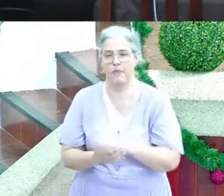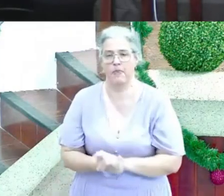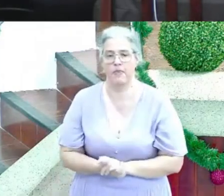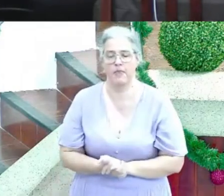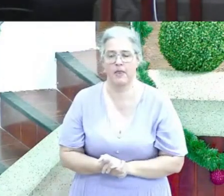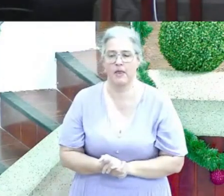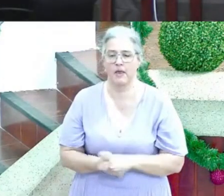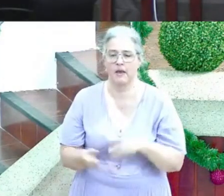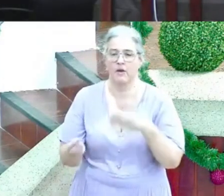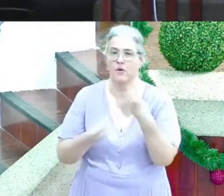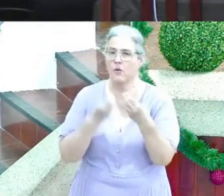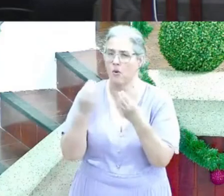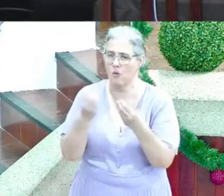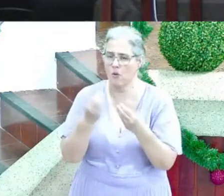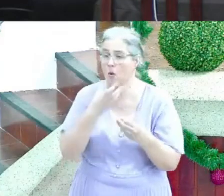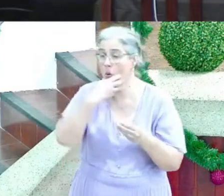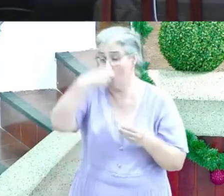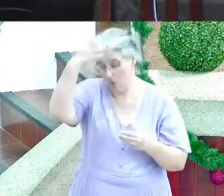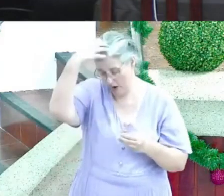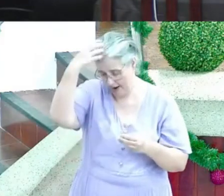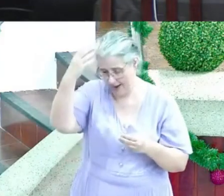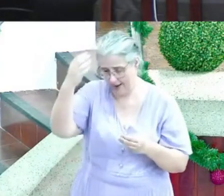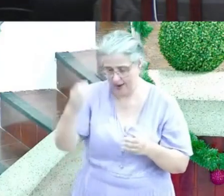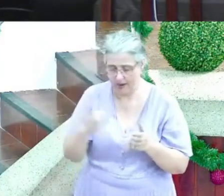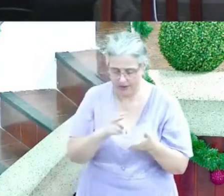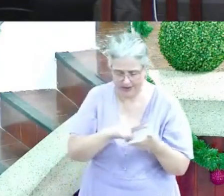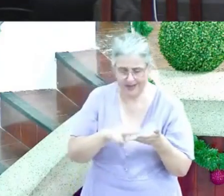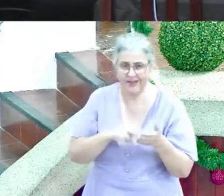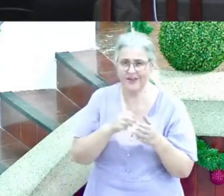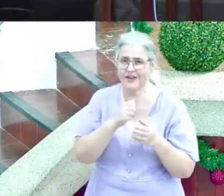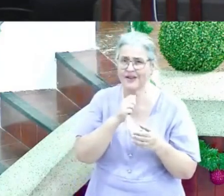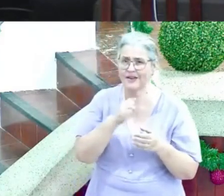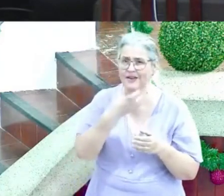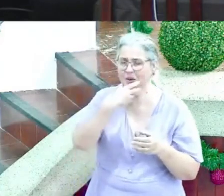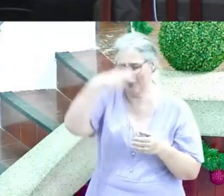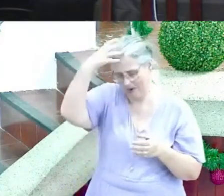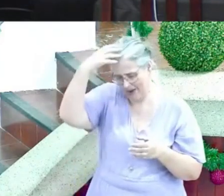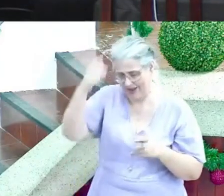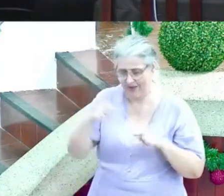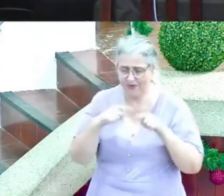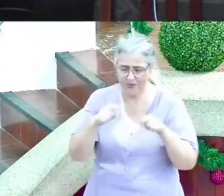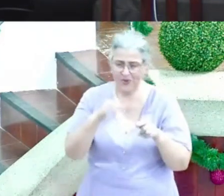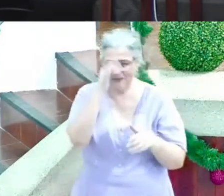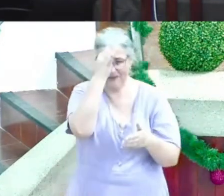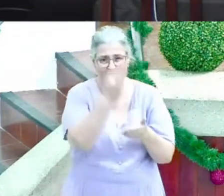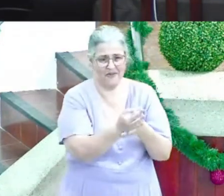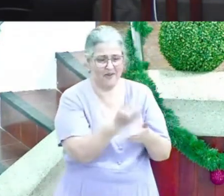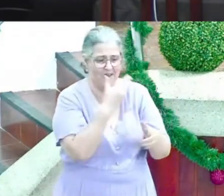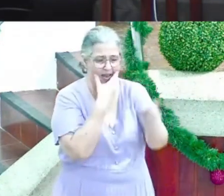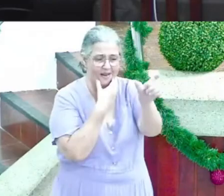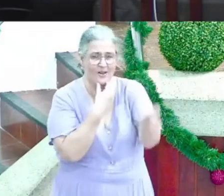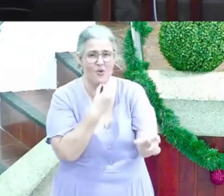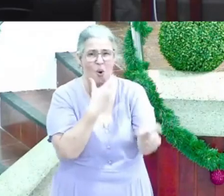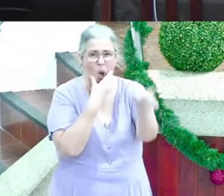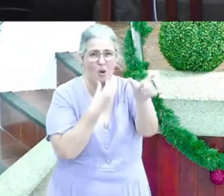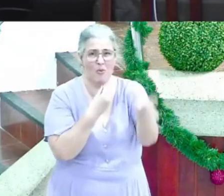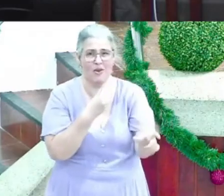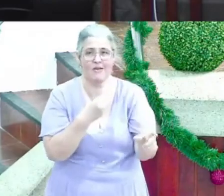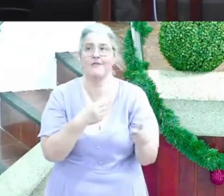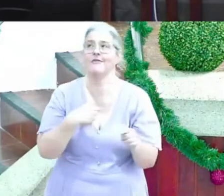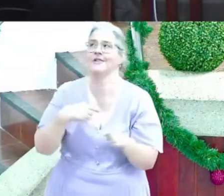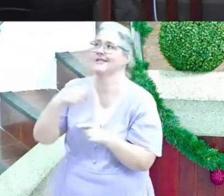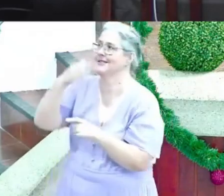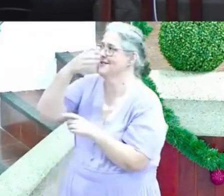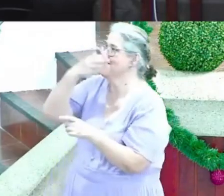como Acaz pôs a sua fé nos homens, ao invés de colocar a sua fé em